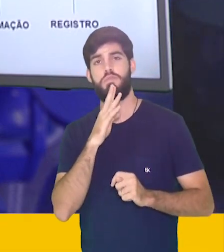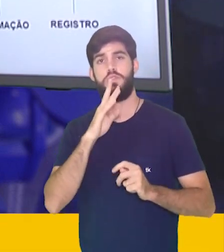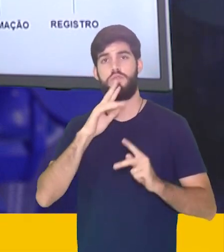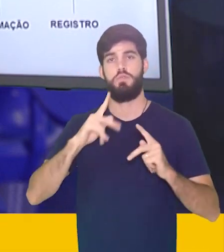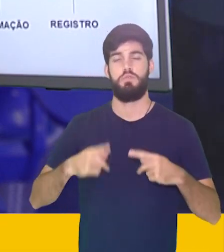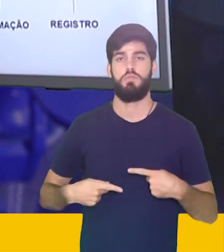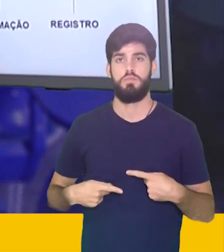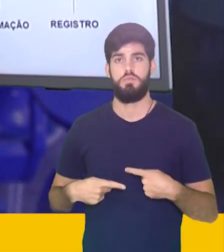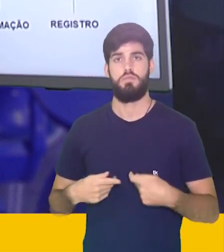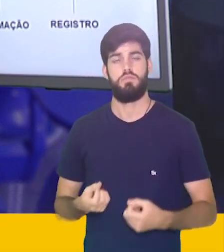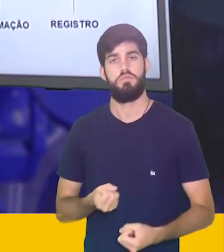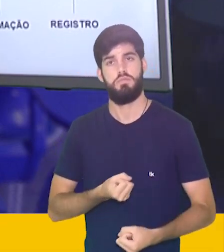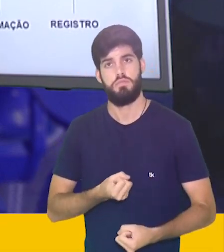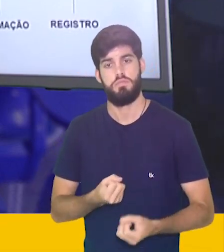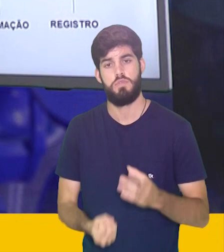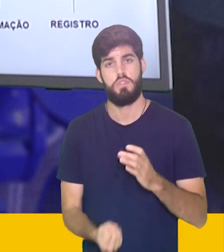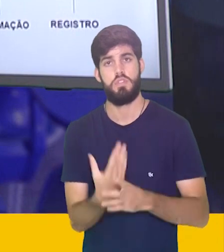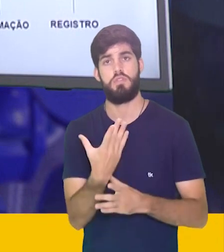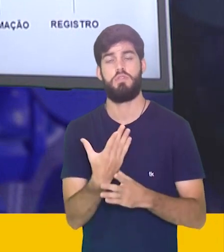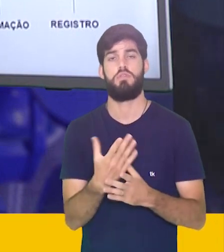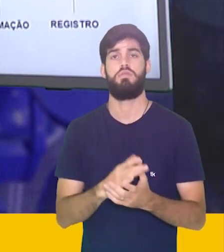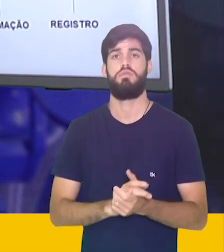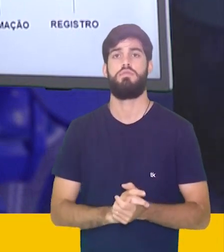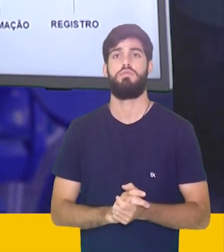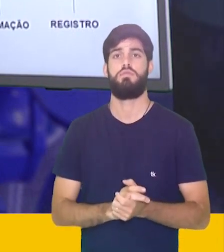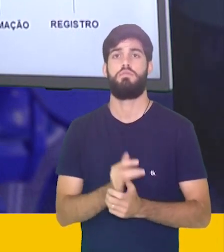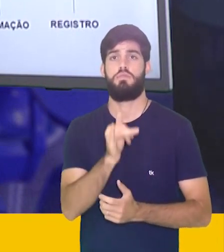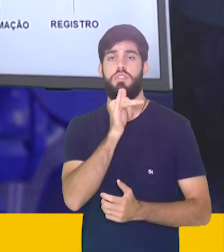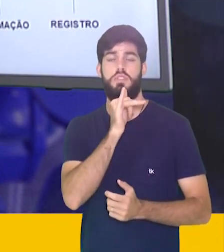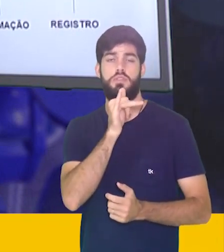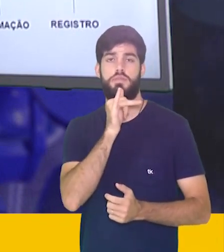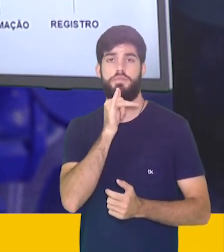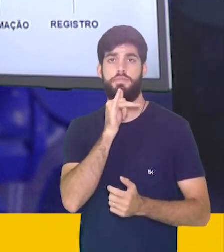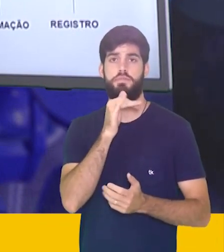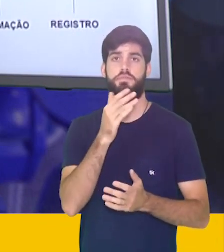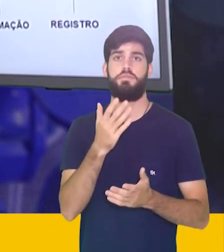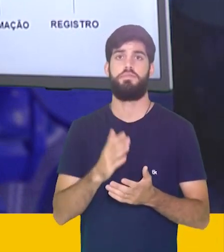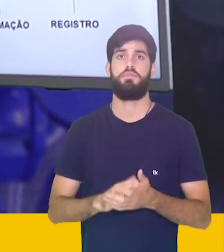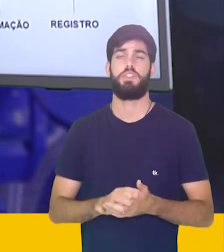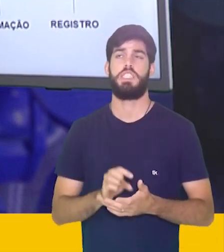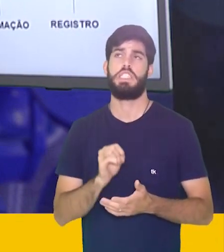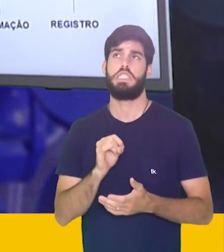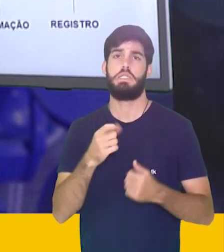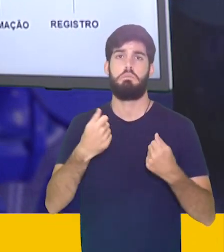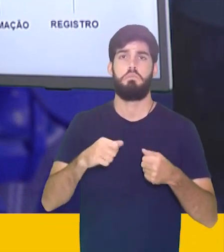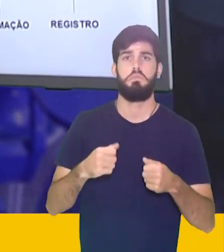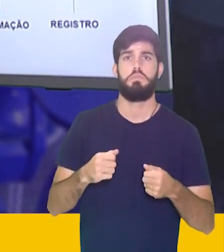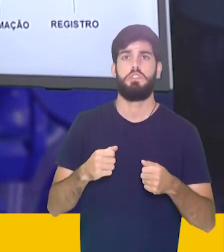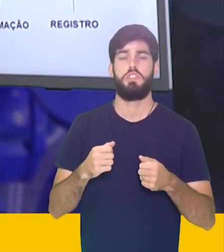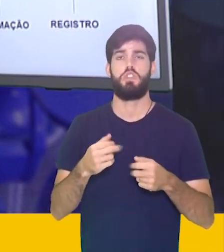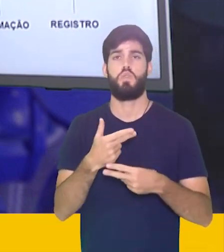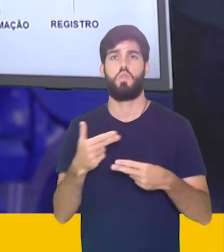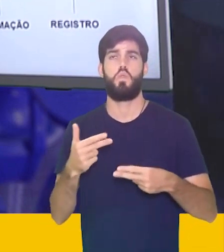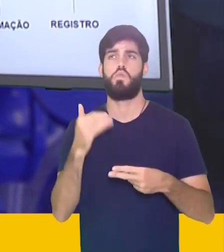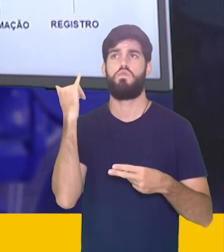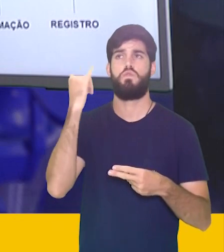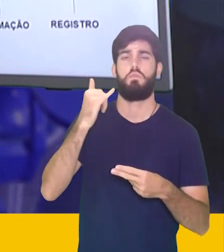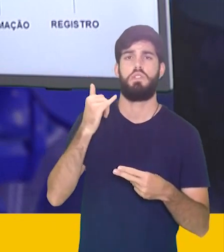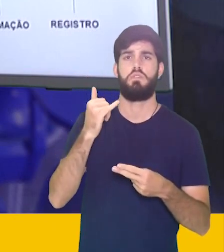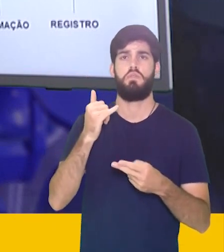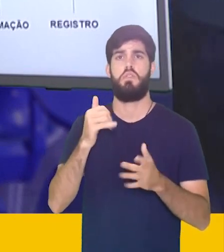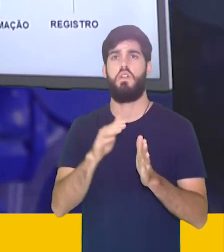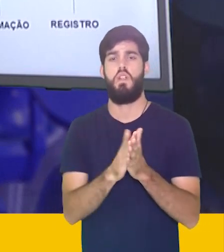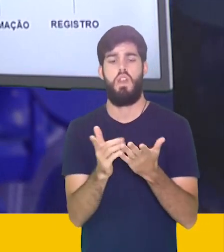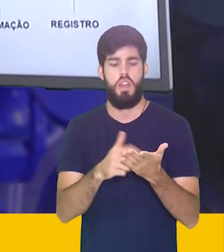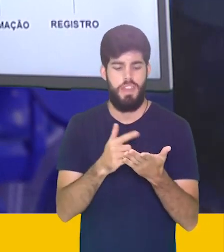conhecimento humano produzido até então. Então, se a gente precisar de alguma informação, a gente procura